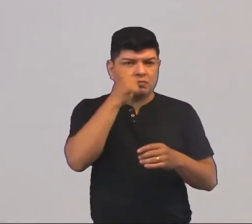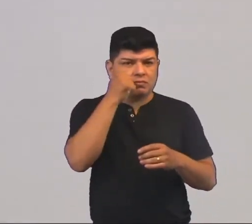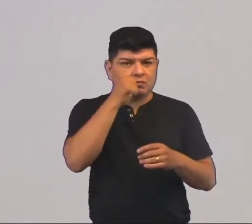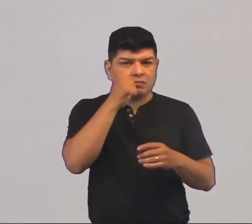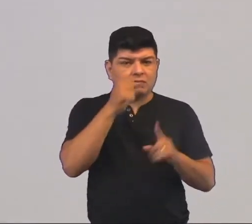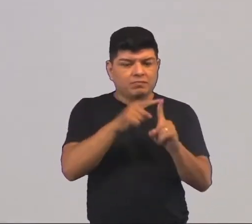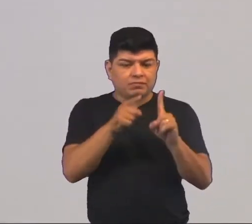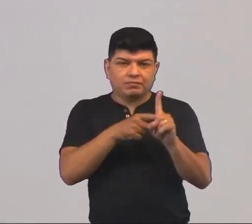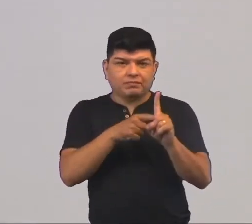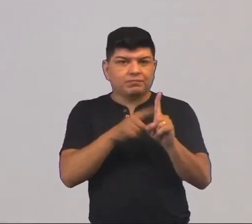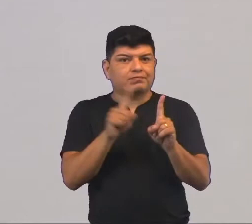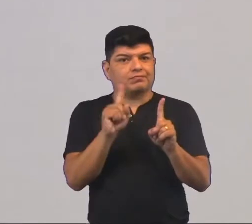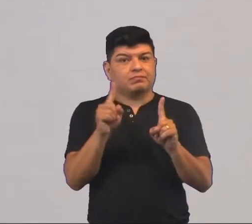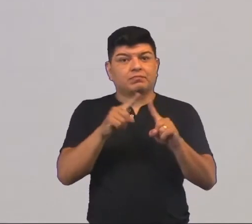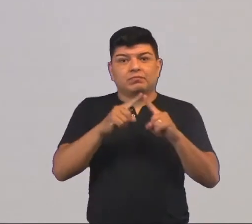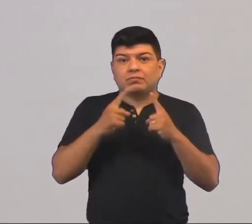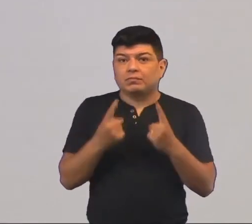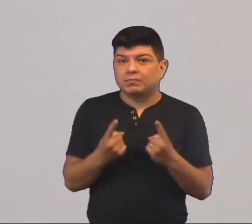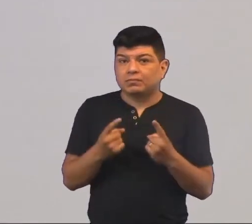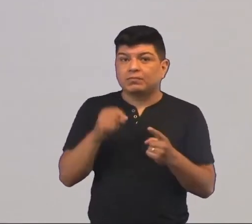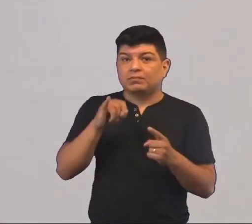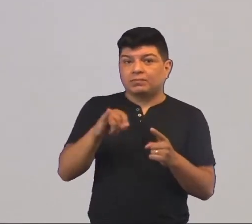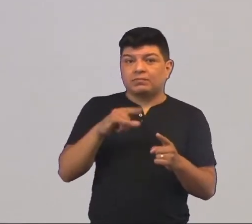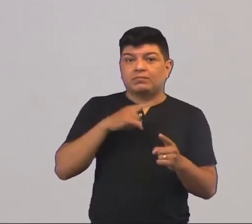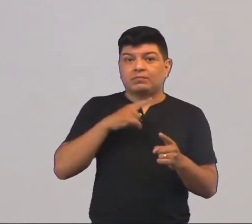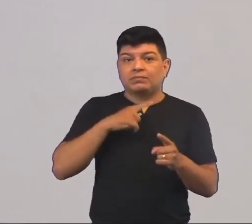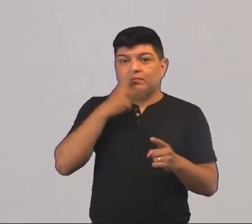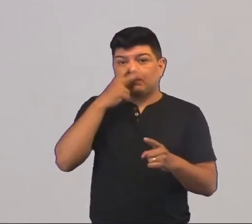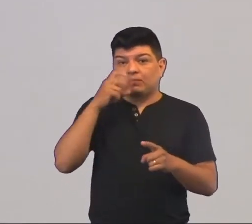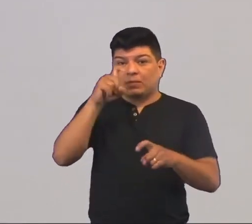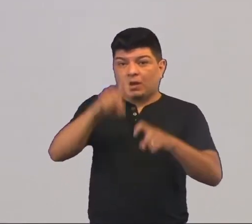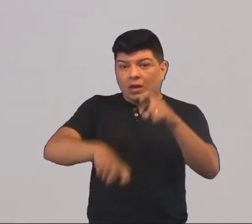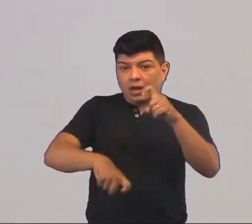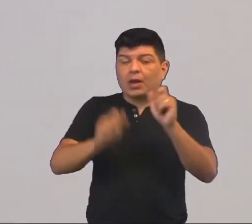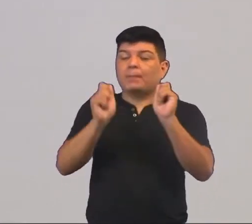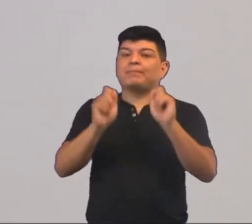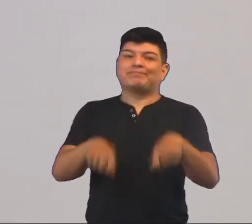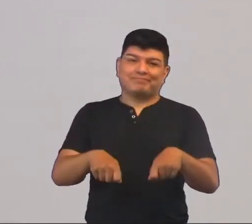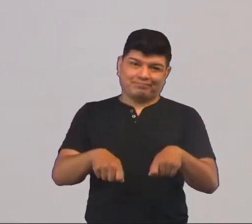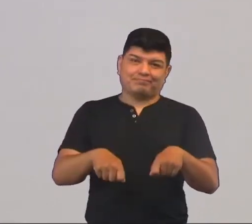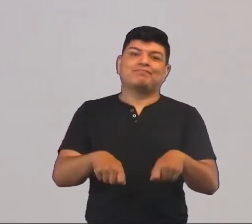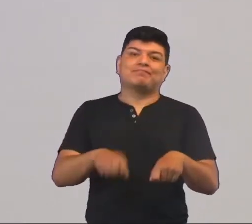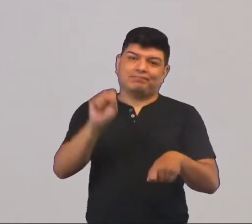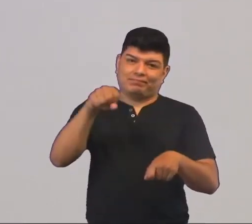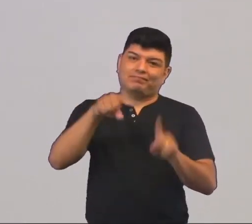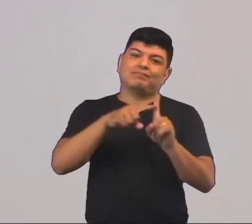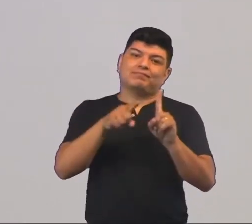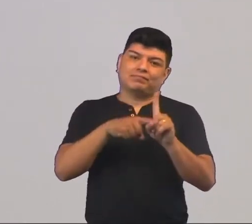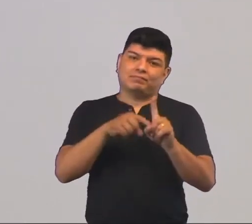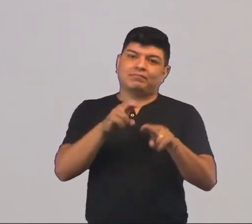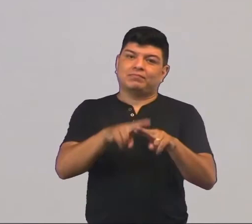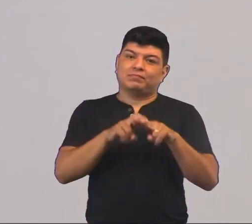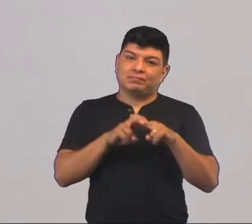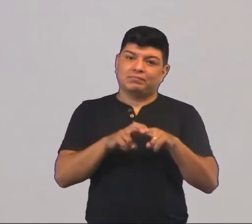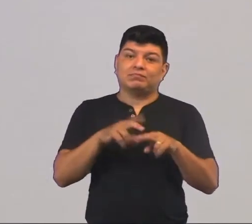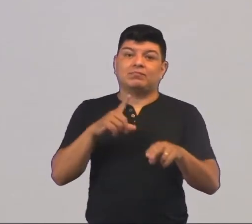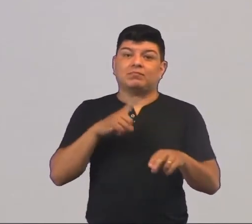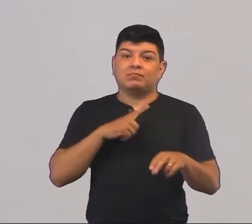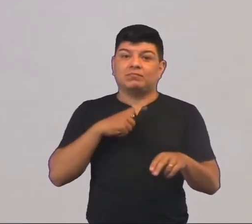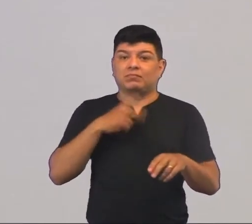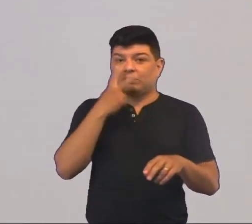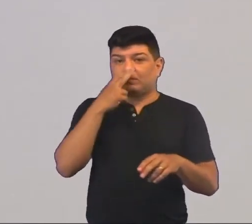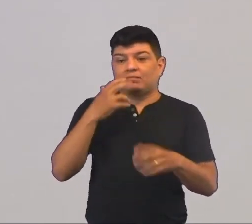menina engravidar, porém, se ela tiver relações sexuais, ela pode sim engravidar. E aí ela pode ter